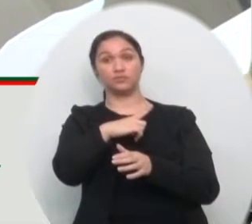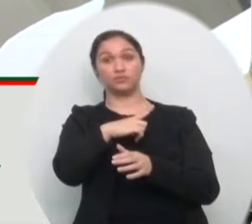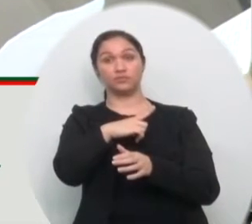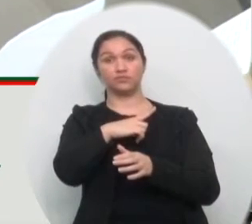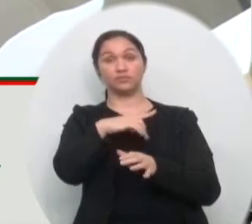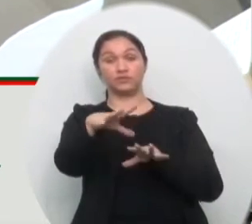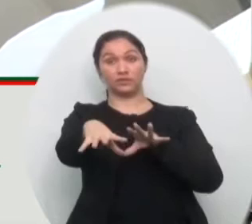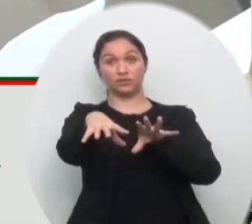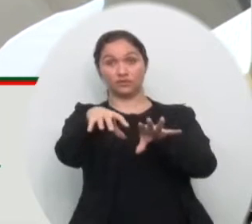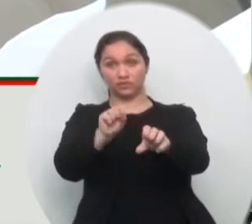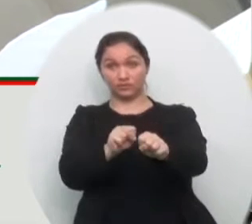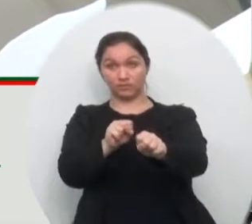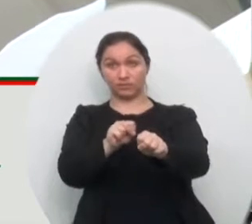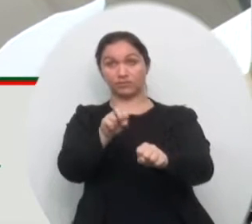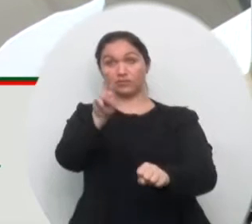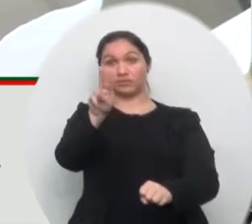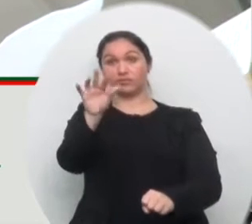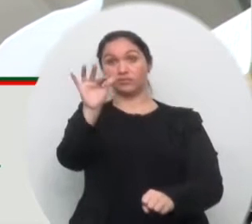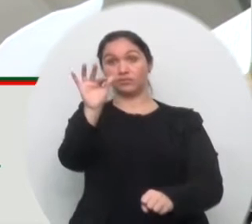odontologia pela